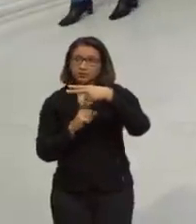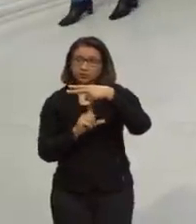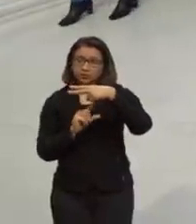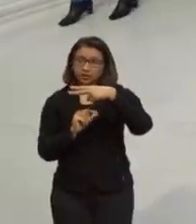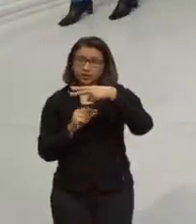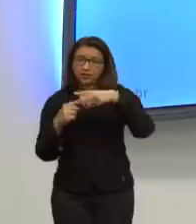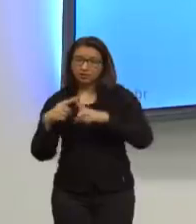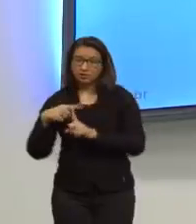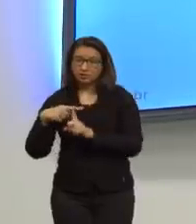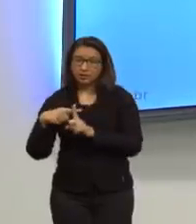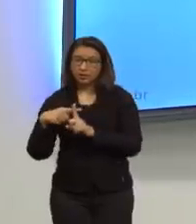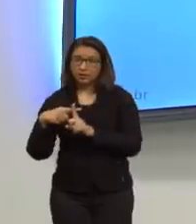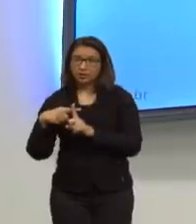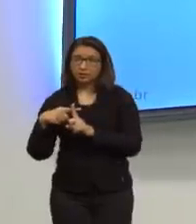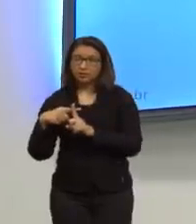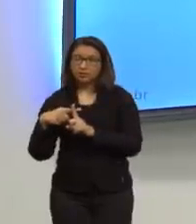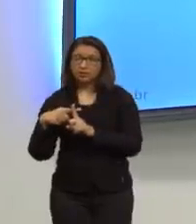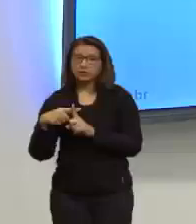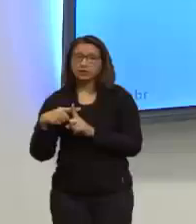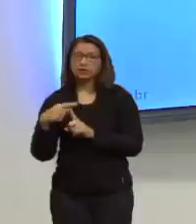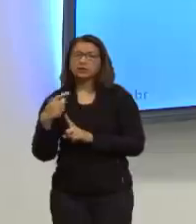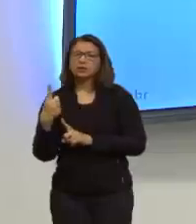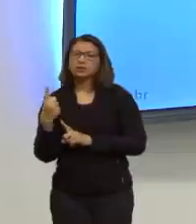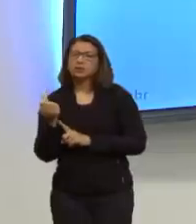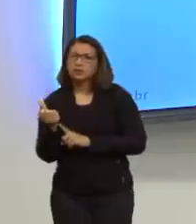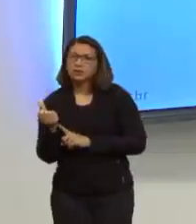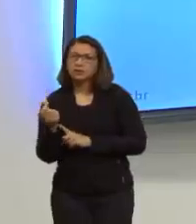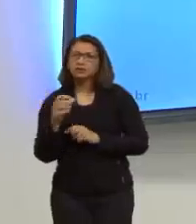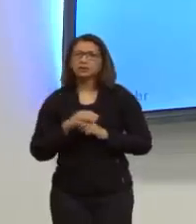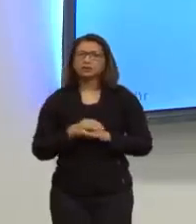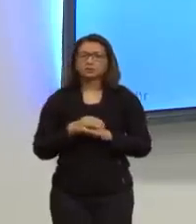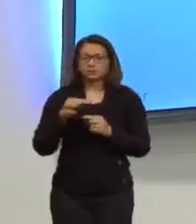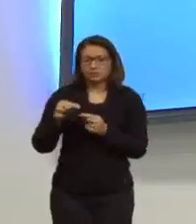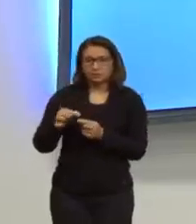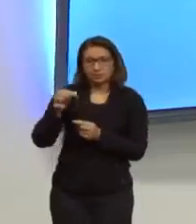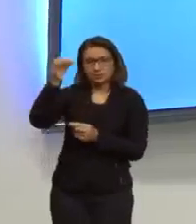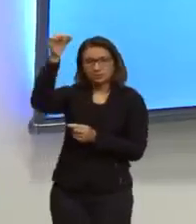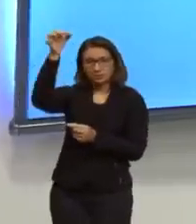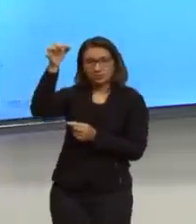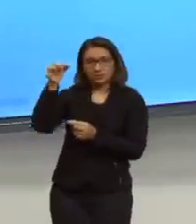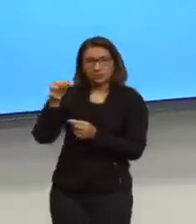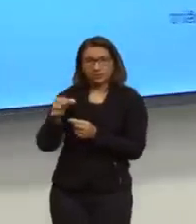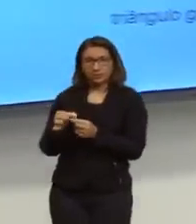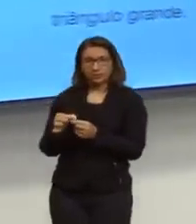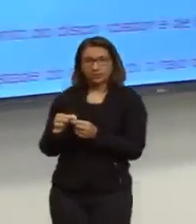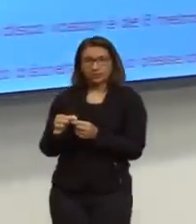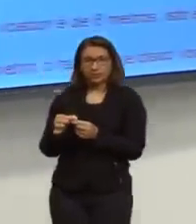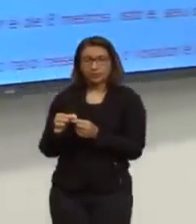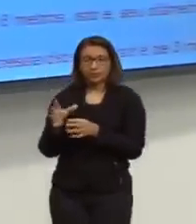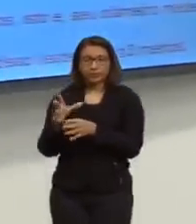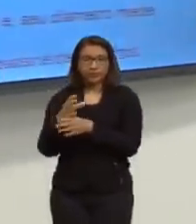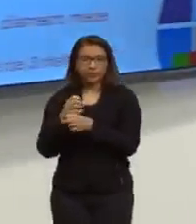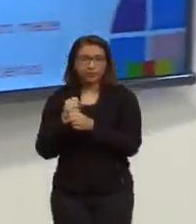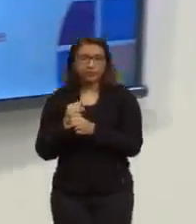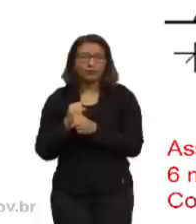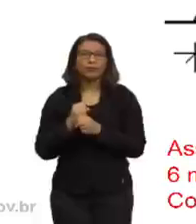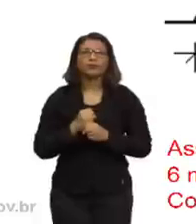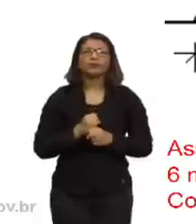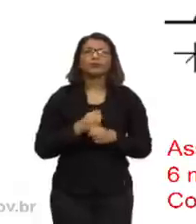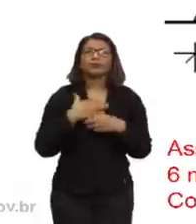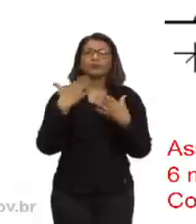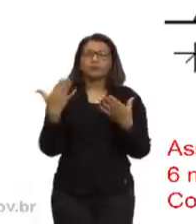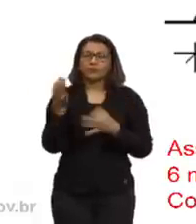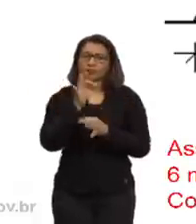vai do solo até a extremidade lá em cima, certo? Bom, montada a